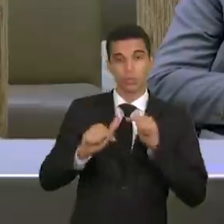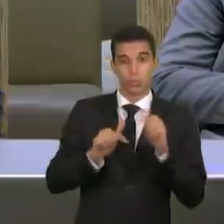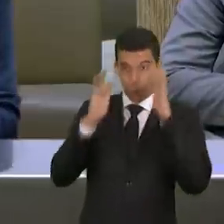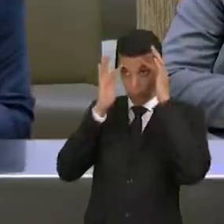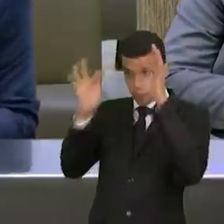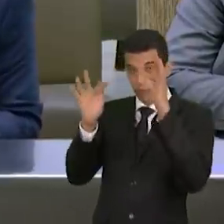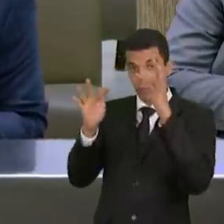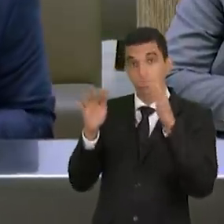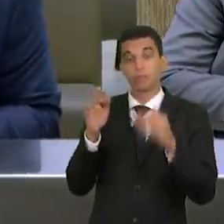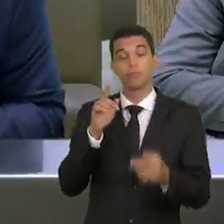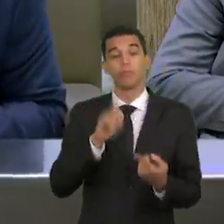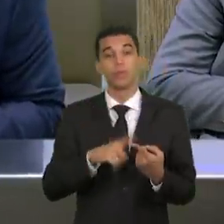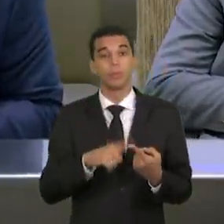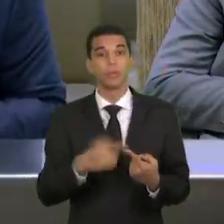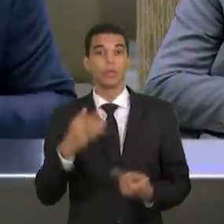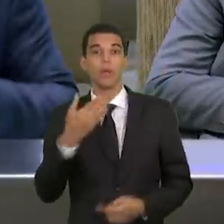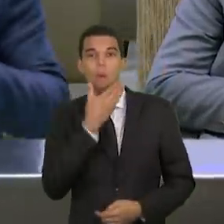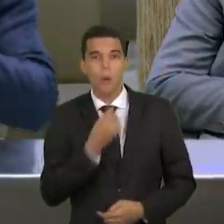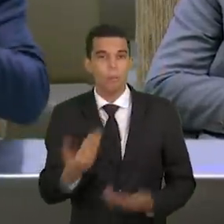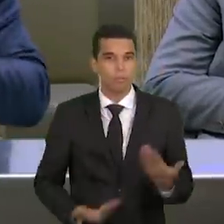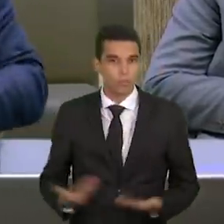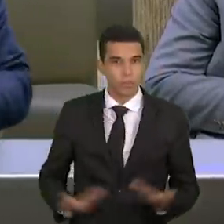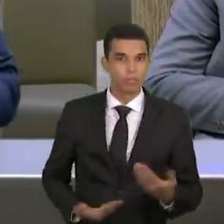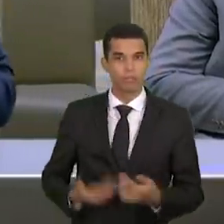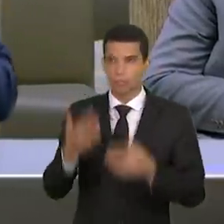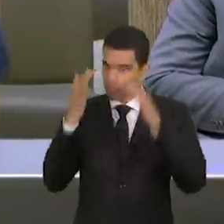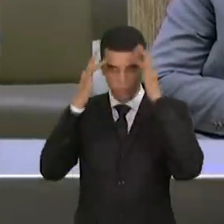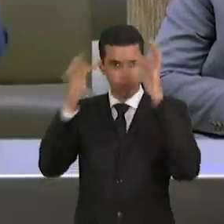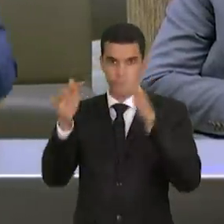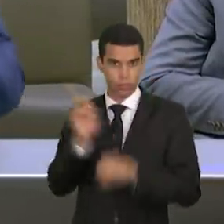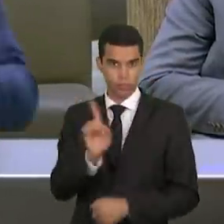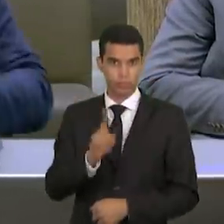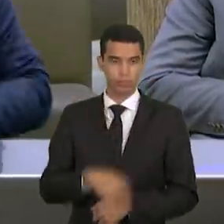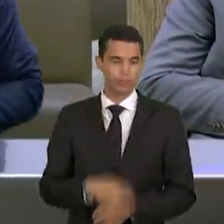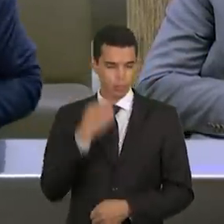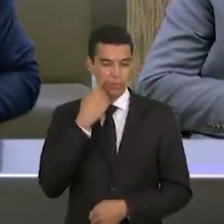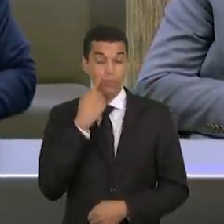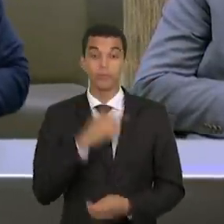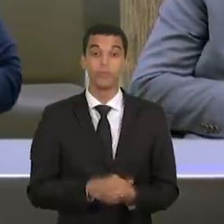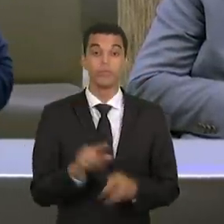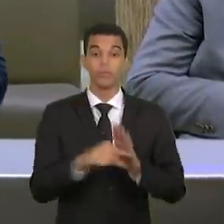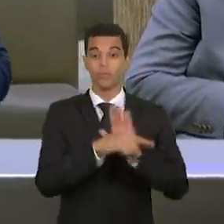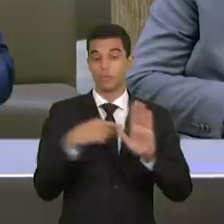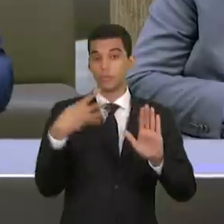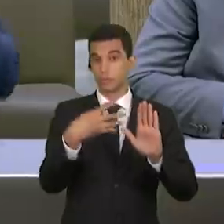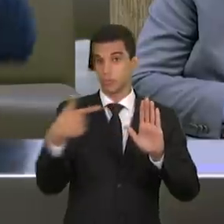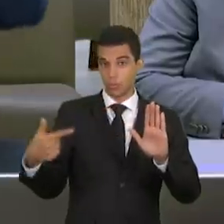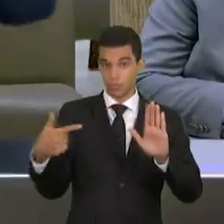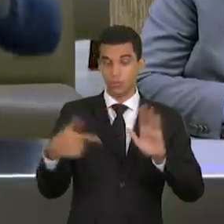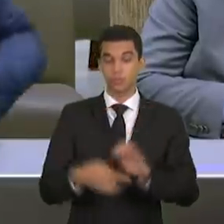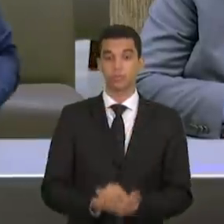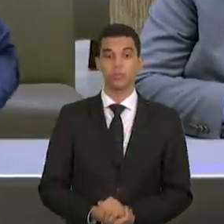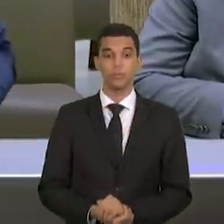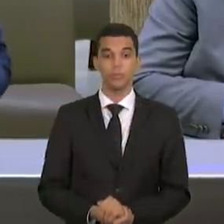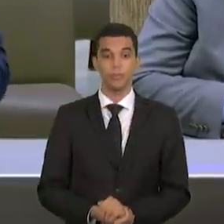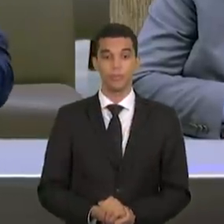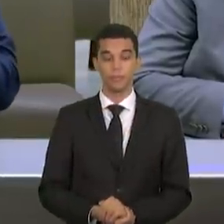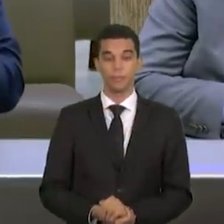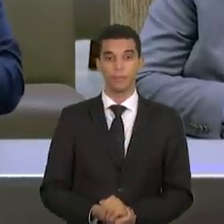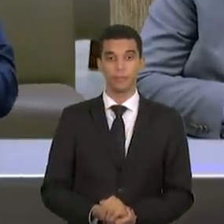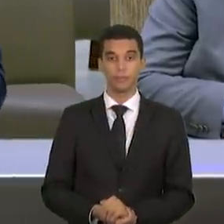O servo fiel, ele aparece no 42. Veja o que diz o versículo 42. E disse o